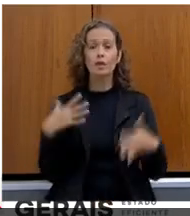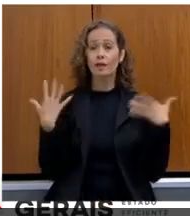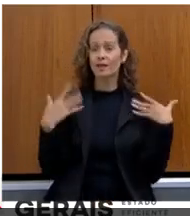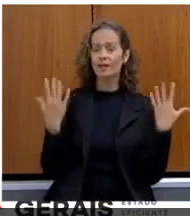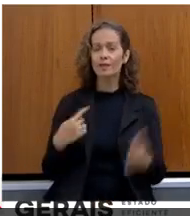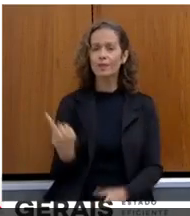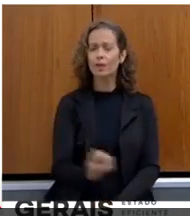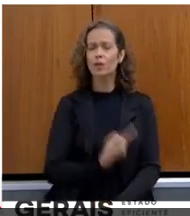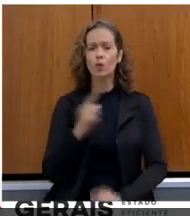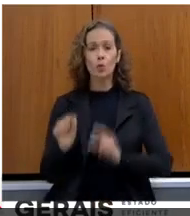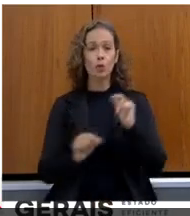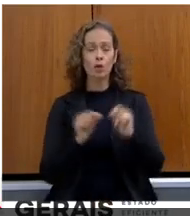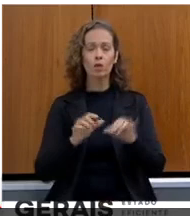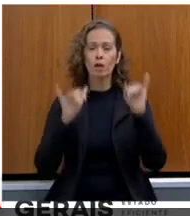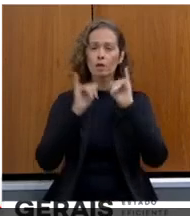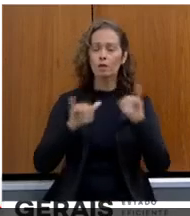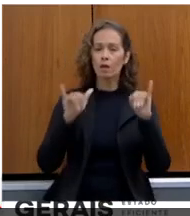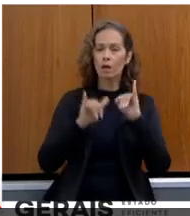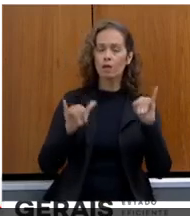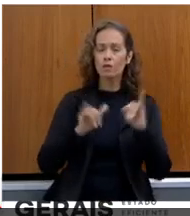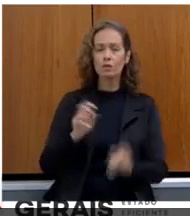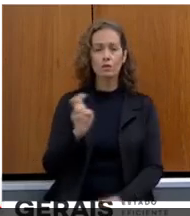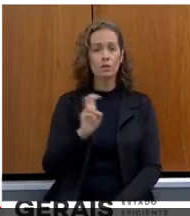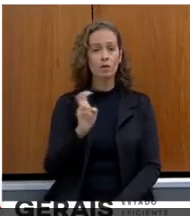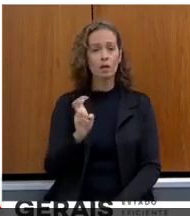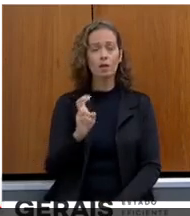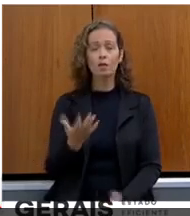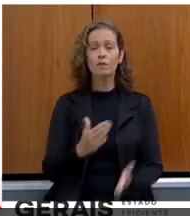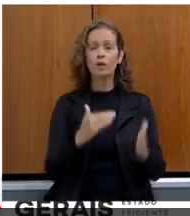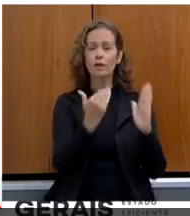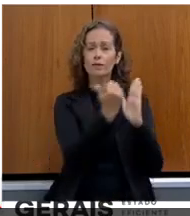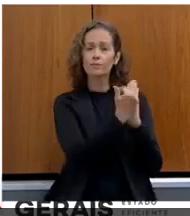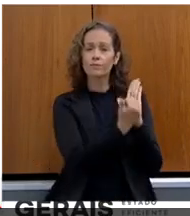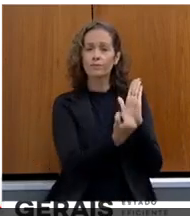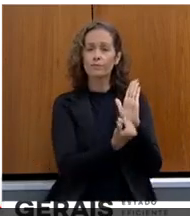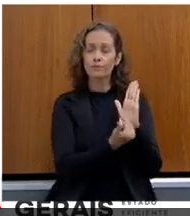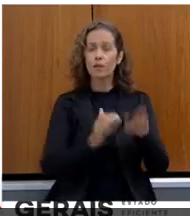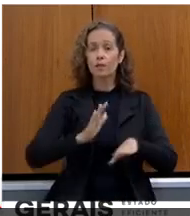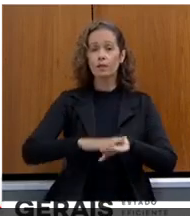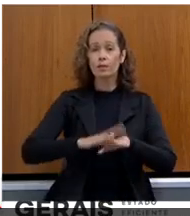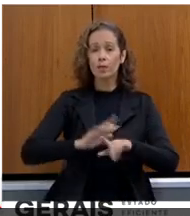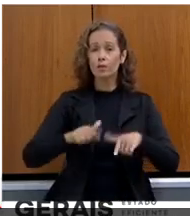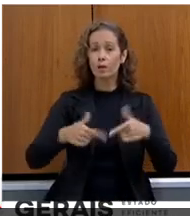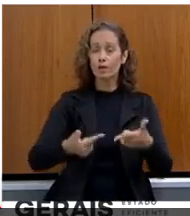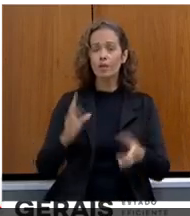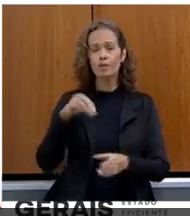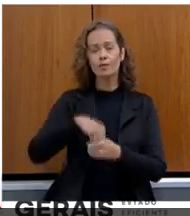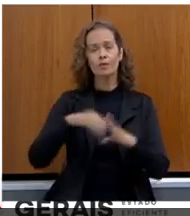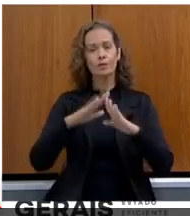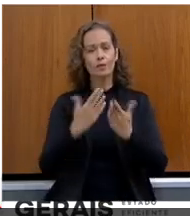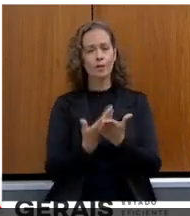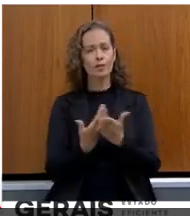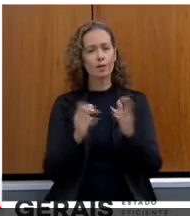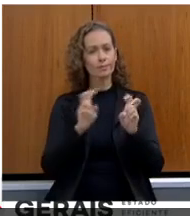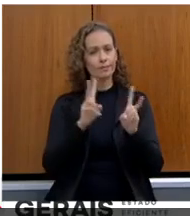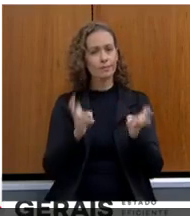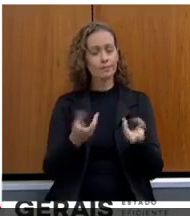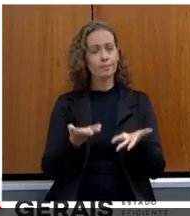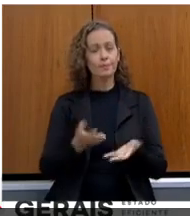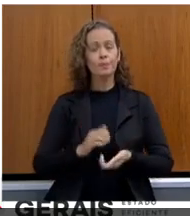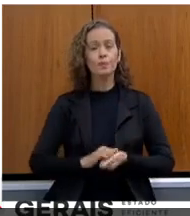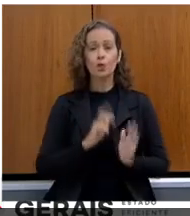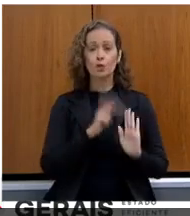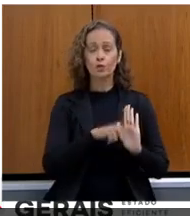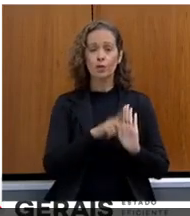para nós que é fazer o anúncio da 5ª fase do mãos à obra na escola nesse momento aqui nessa audiência